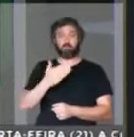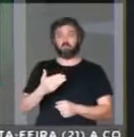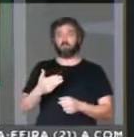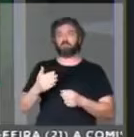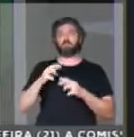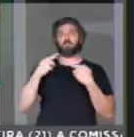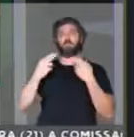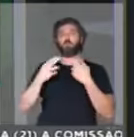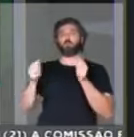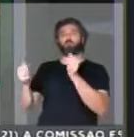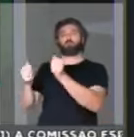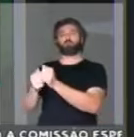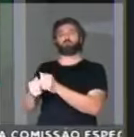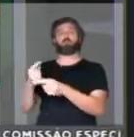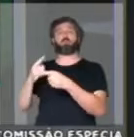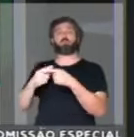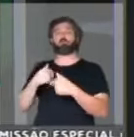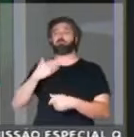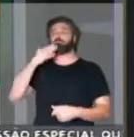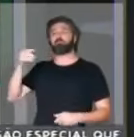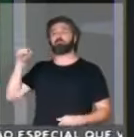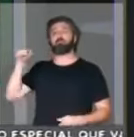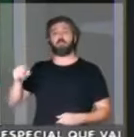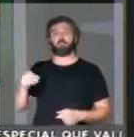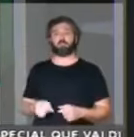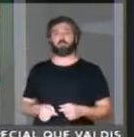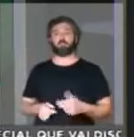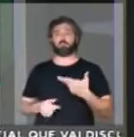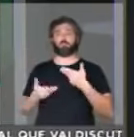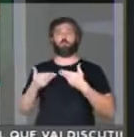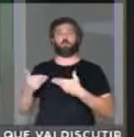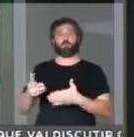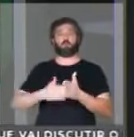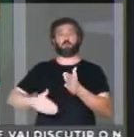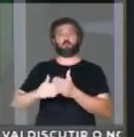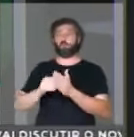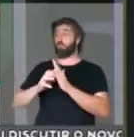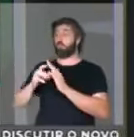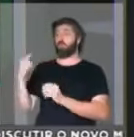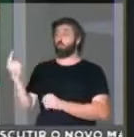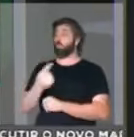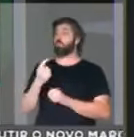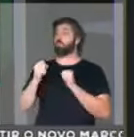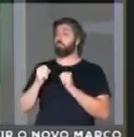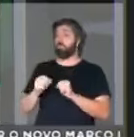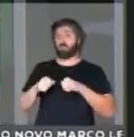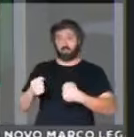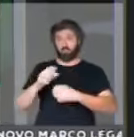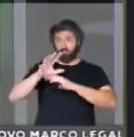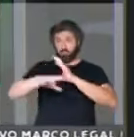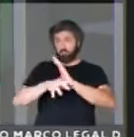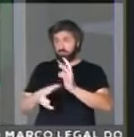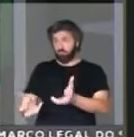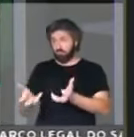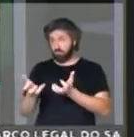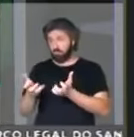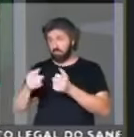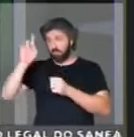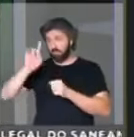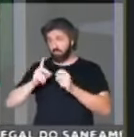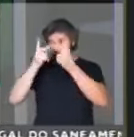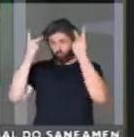receba porque nós queremos solicitar e aí eu convidaria todos os partidos políticos que defendem o meio ambiente e os direitos